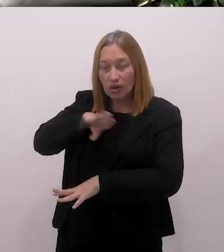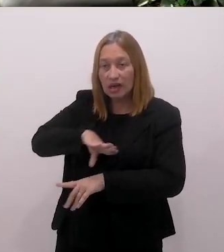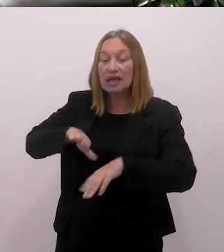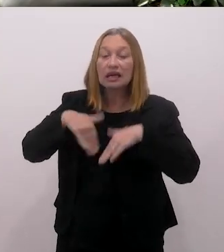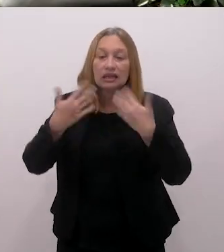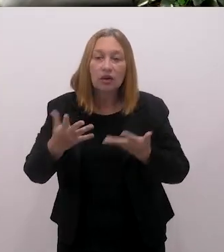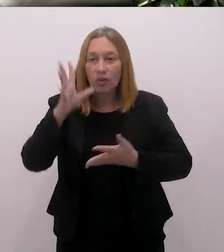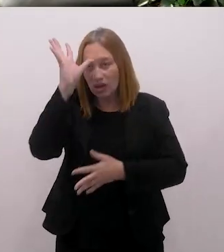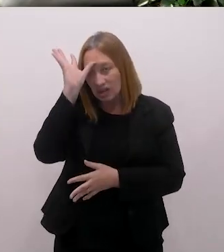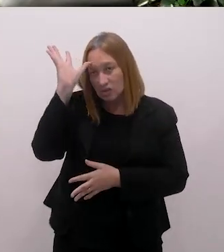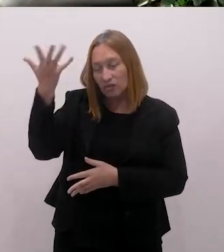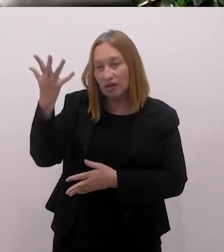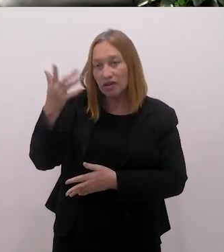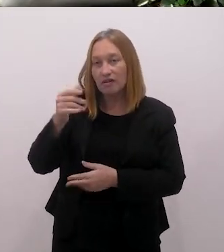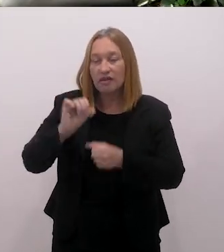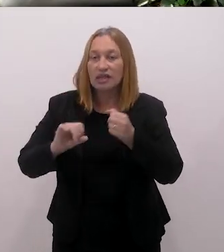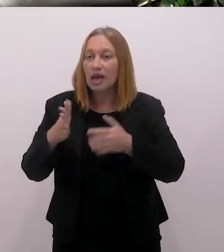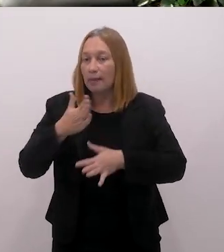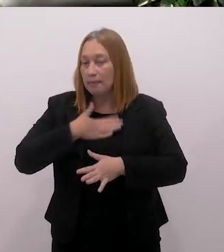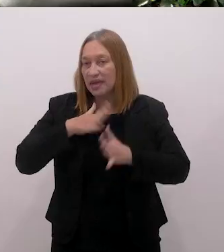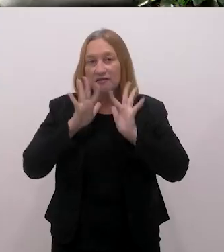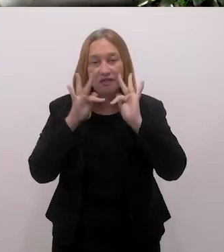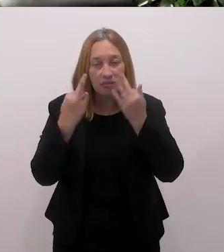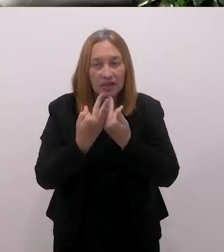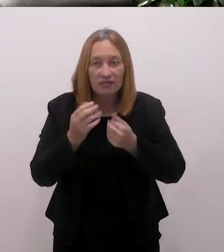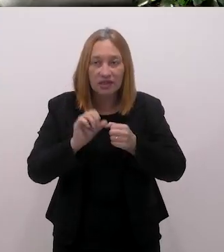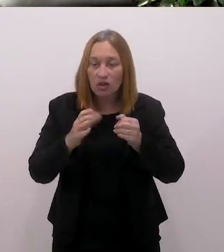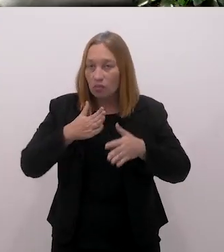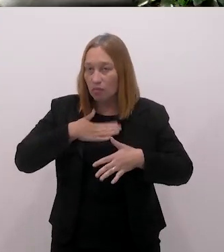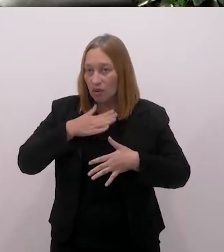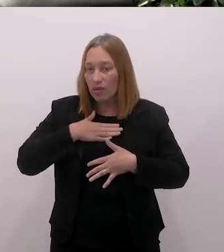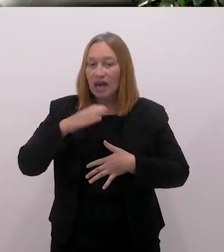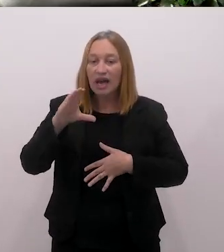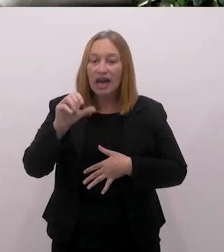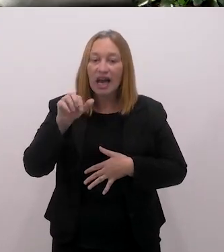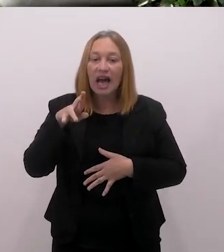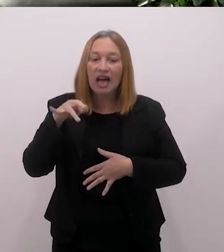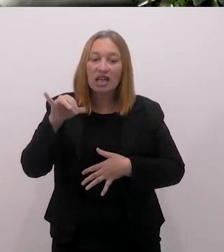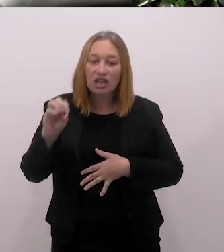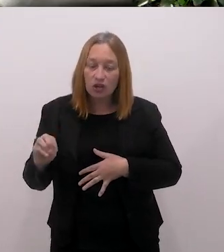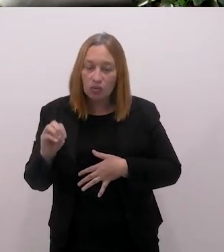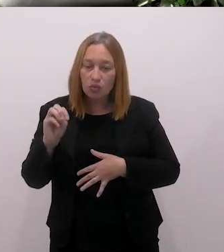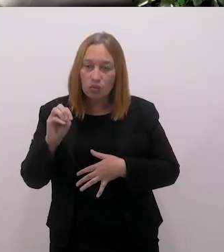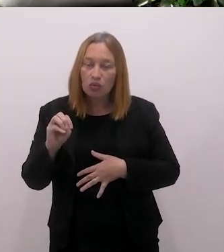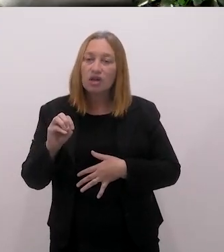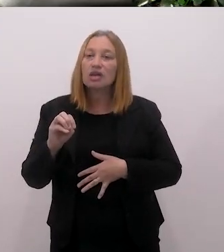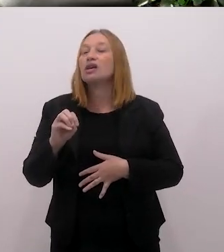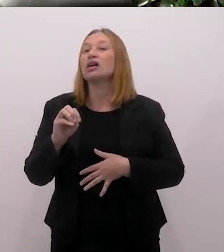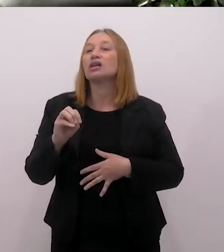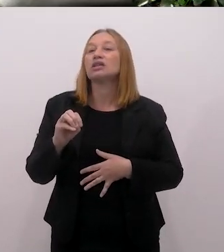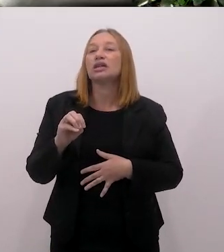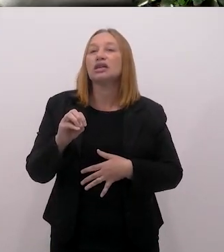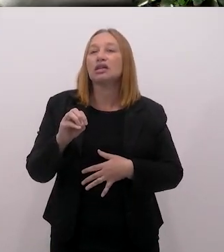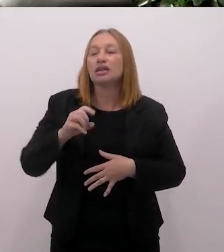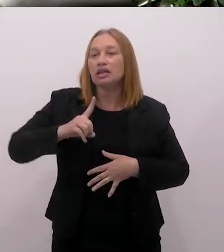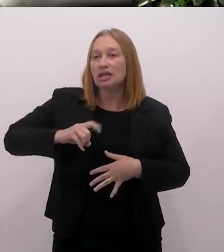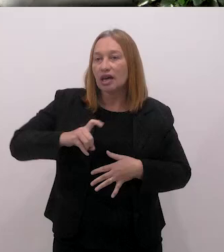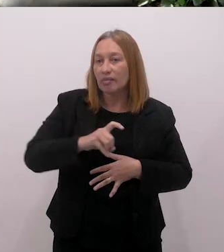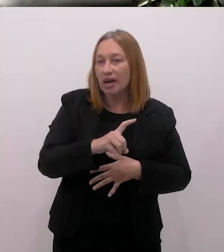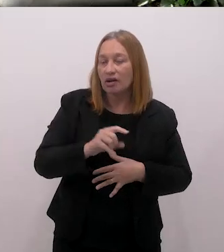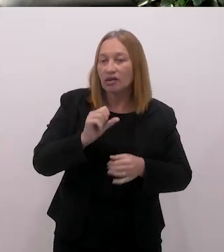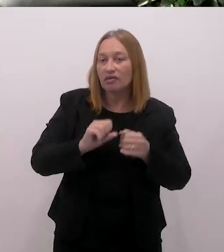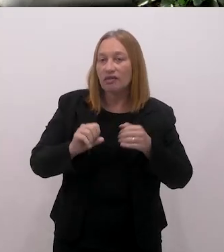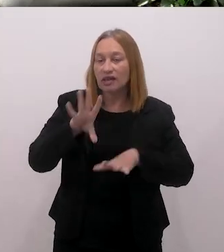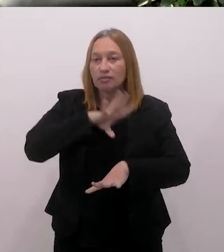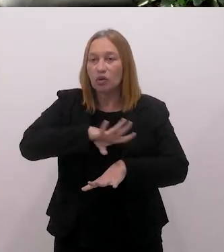Portugal. Então, eu resolvi fazer o meu, da minha família, que é o caril de camarão que a gente faz, que também é feito